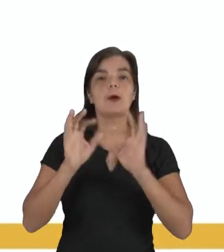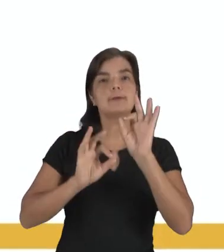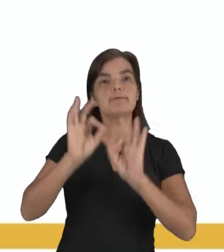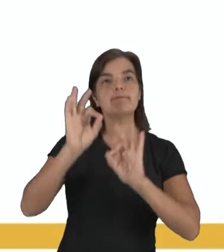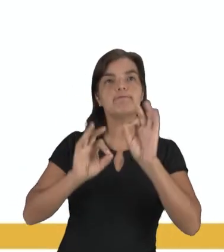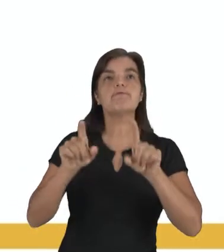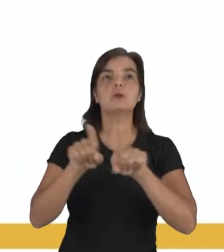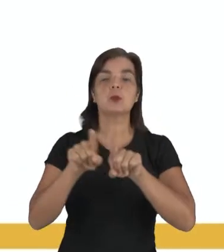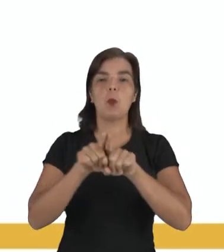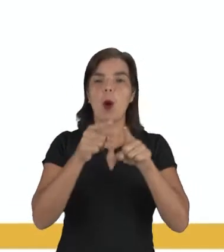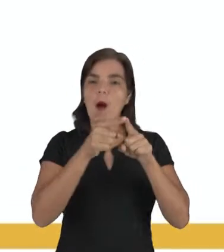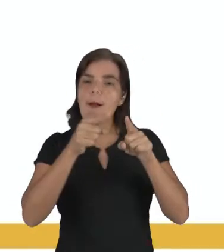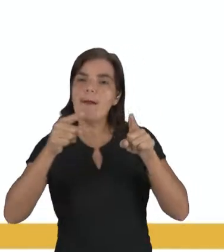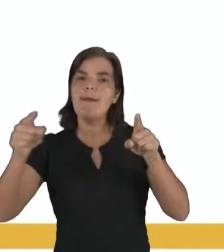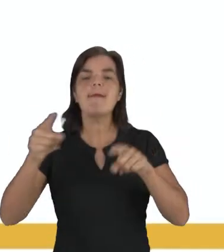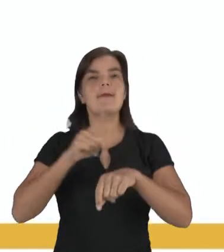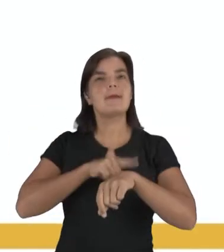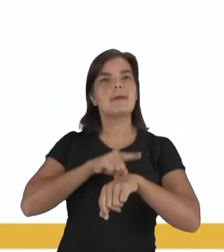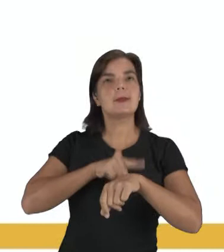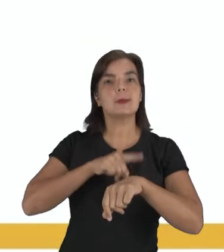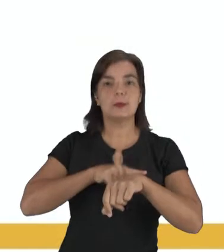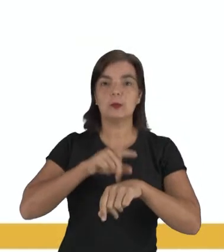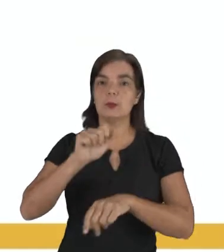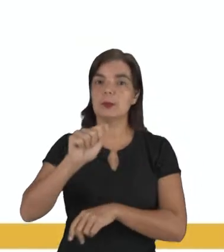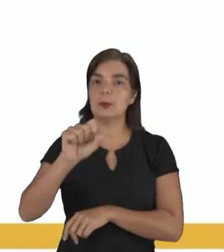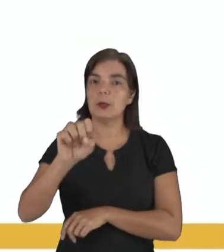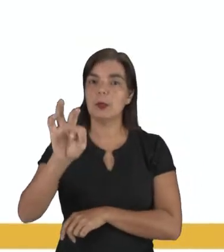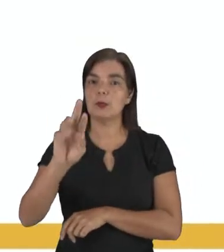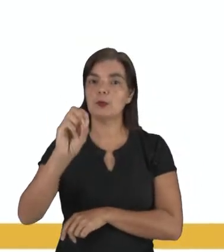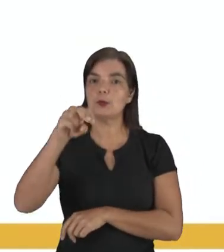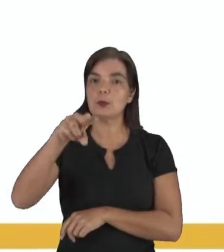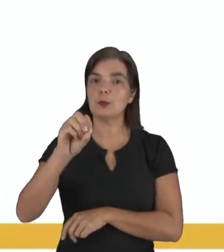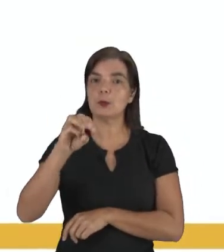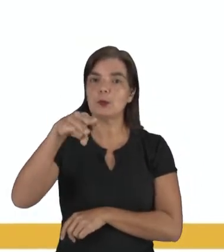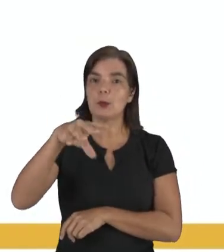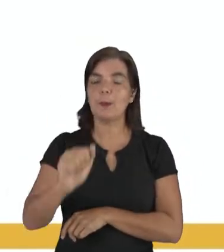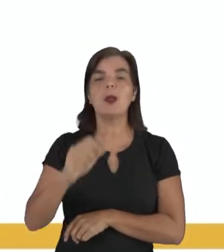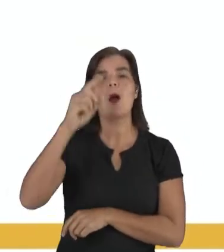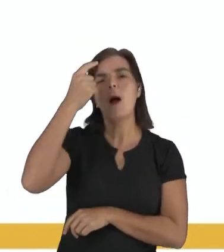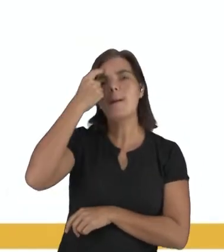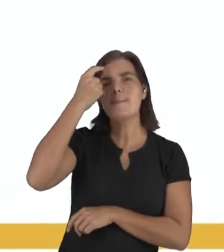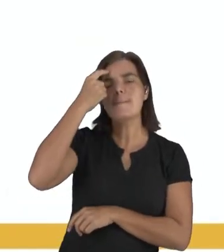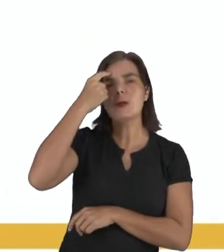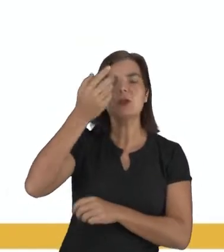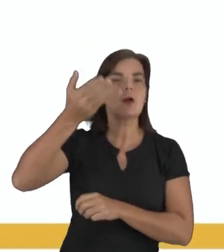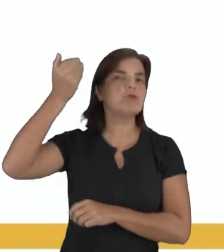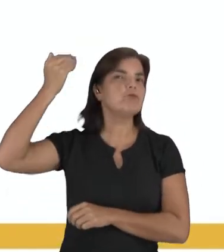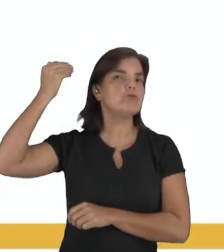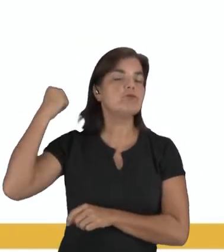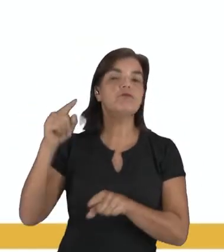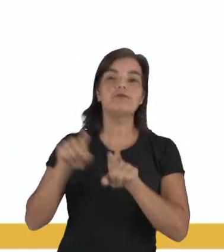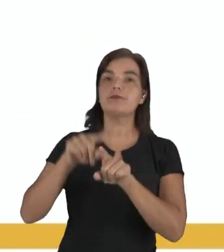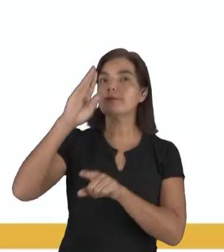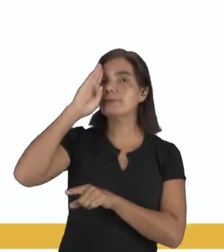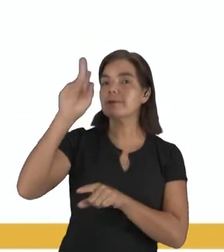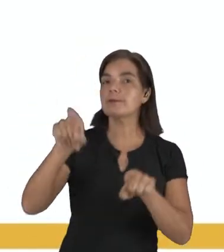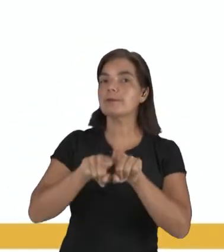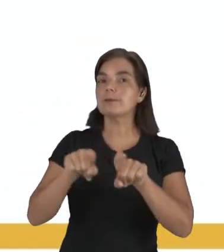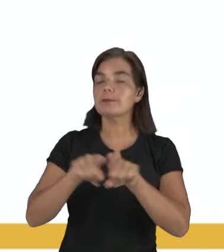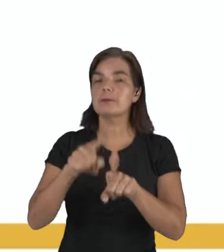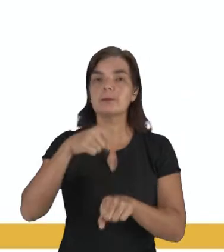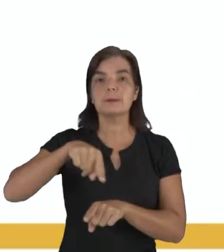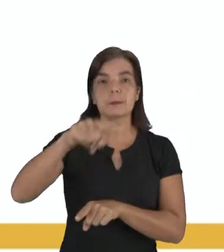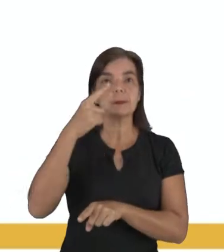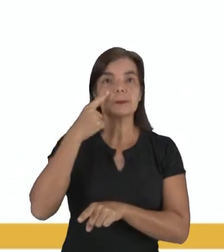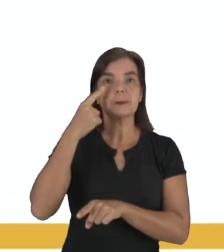linha temporal, uma linha do tempo sobre astronomia e sobre alguns pensadores daquela época. E, principalmente, eu quero que você se atente